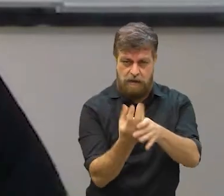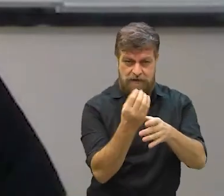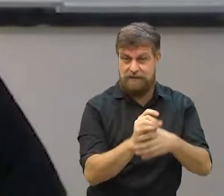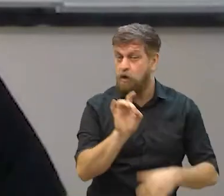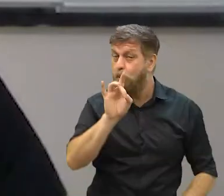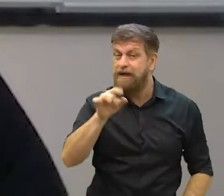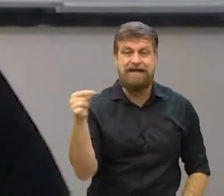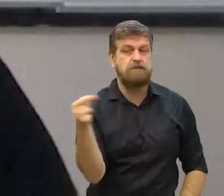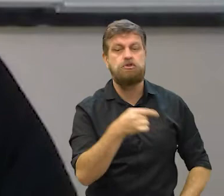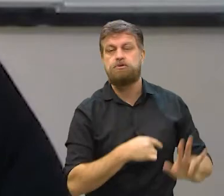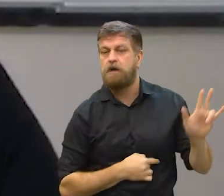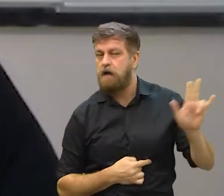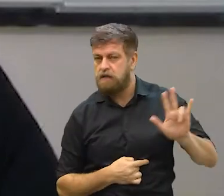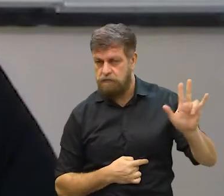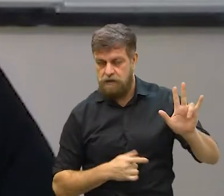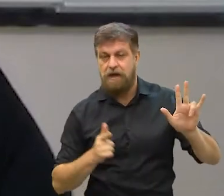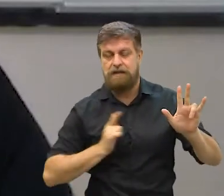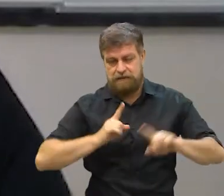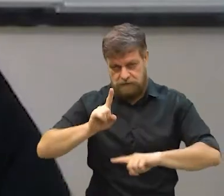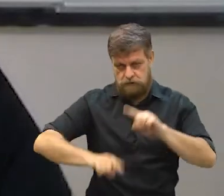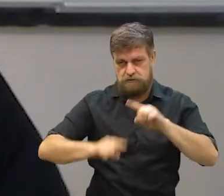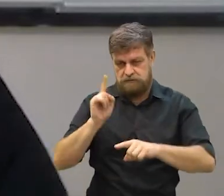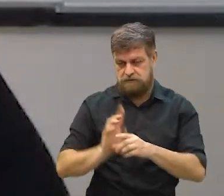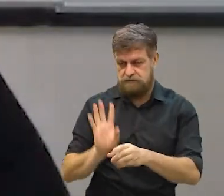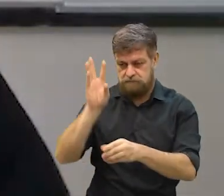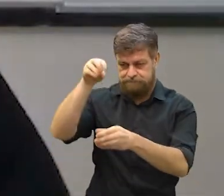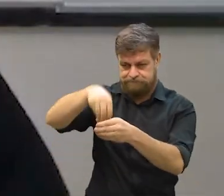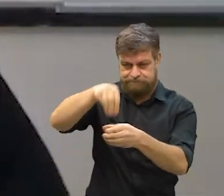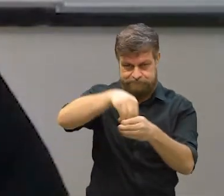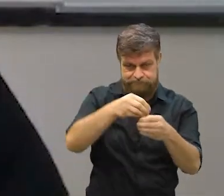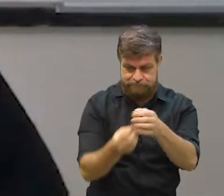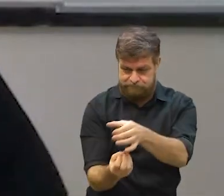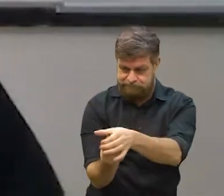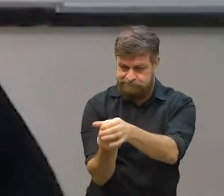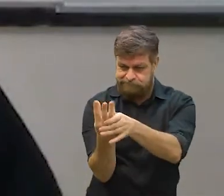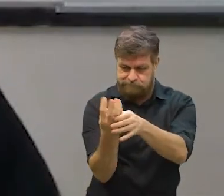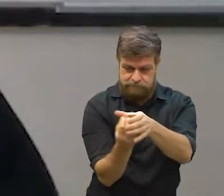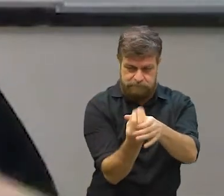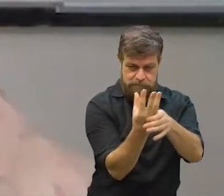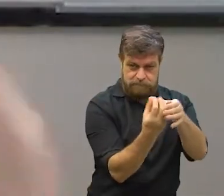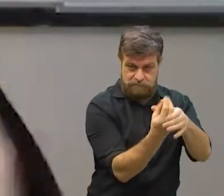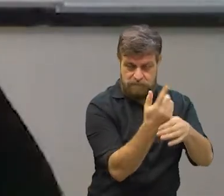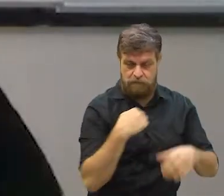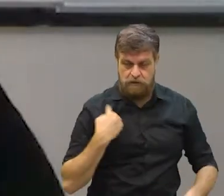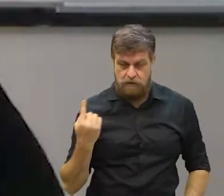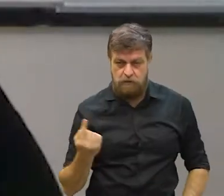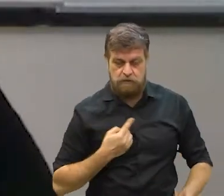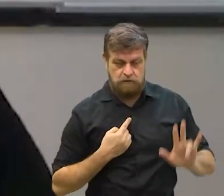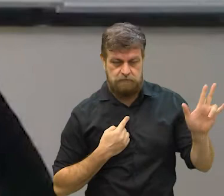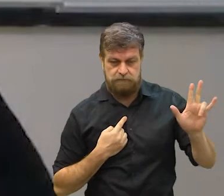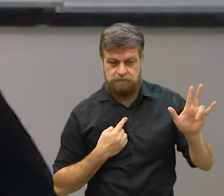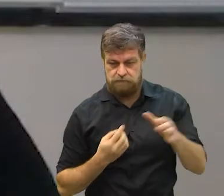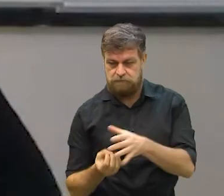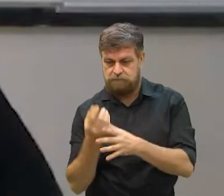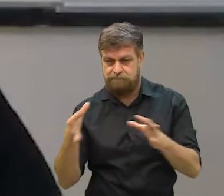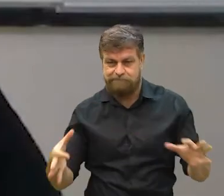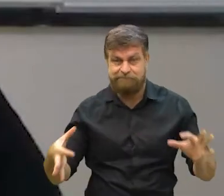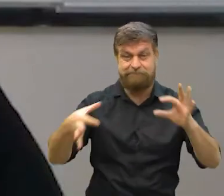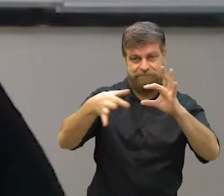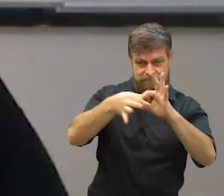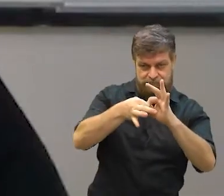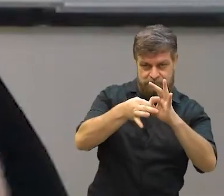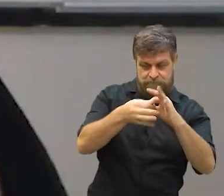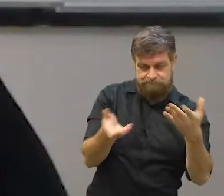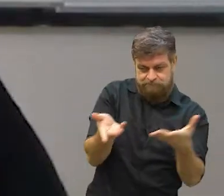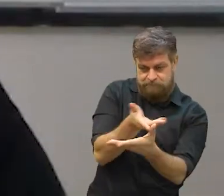são exclusividade da cannabis, como é o caso dos canabinoides. Quando nós juntamos os canabinoides com essas